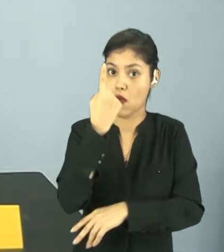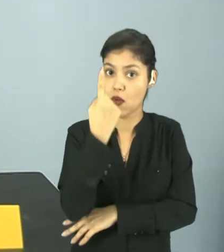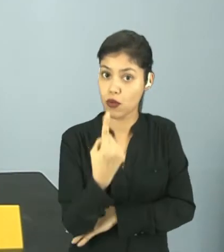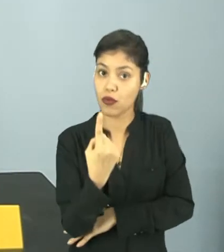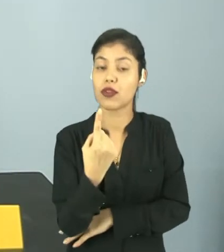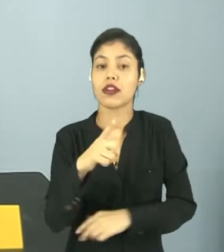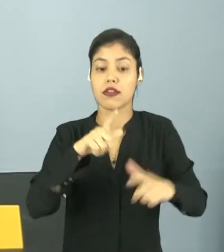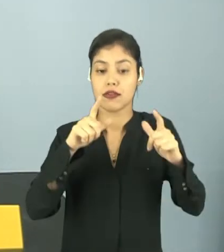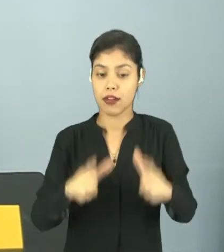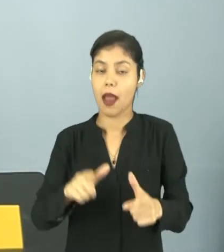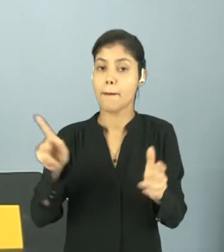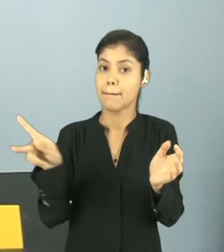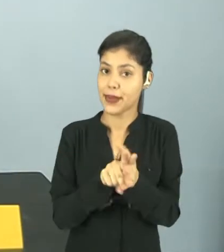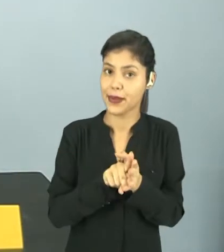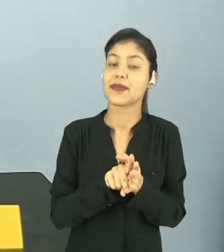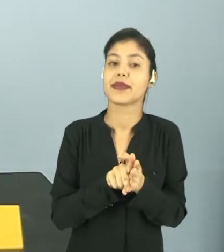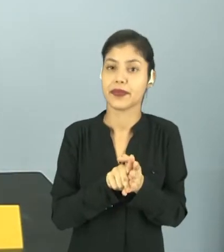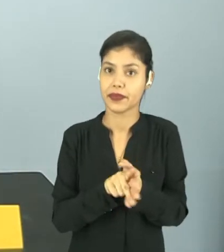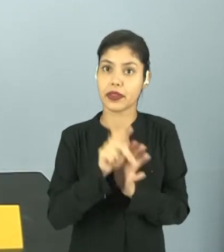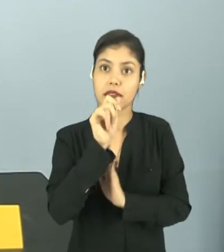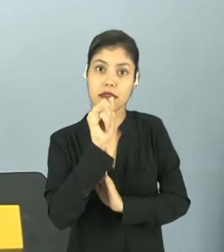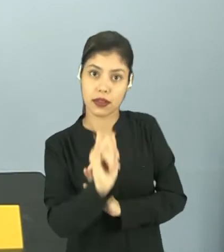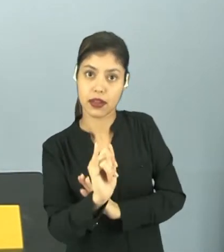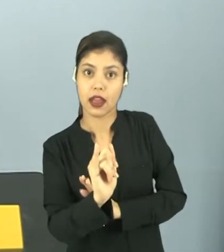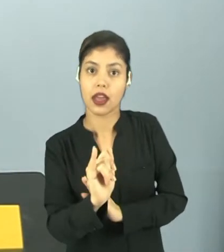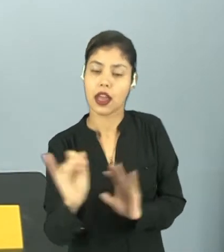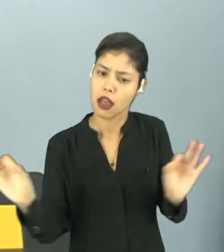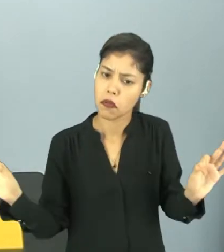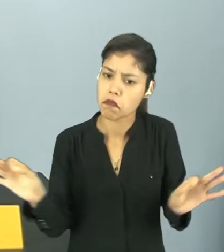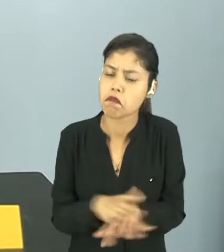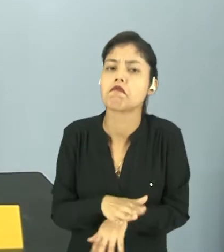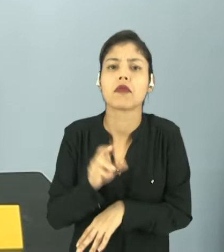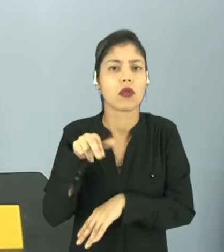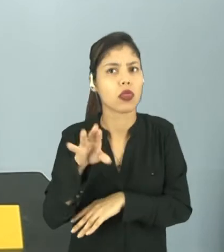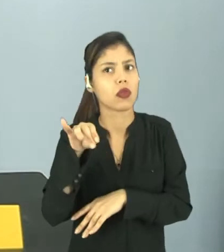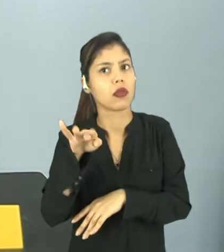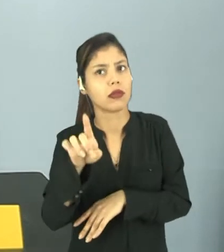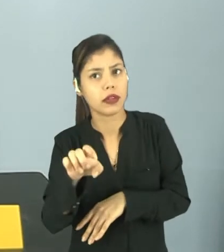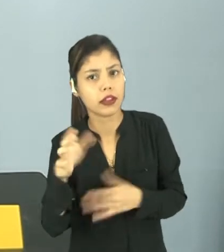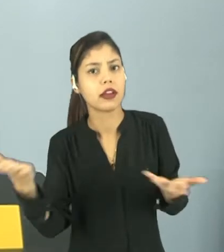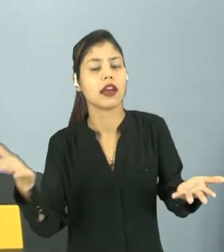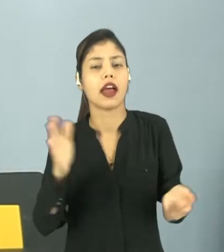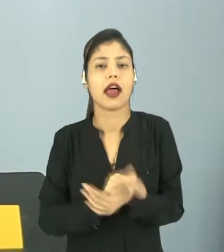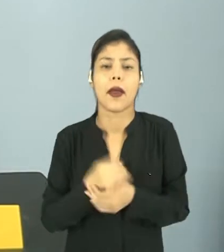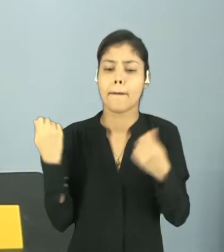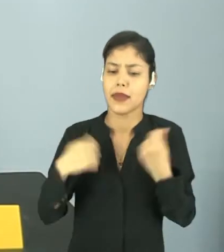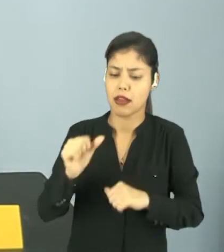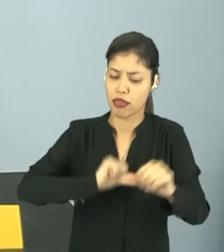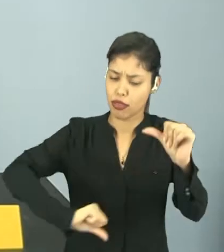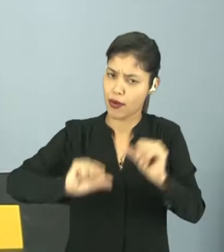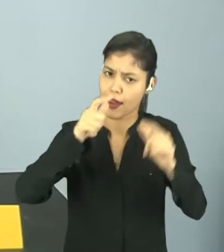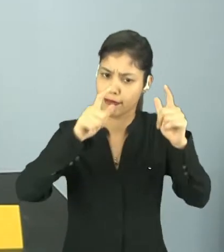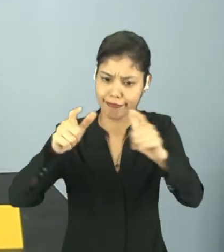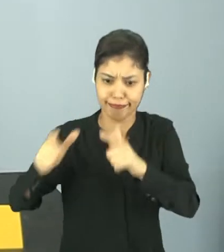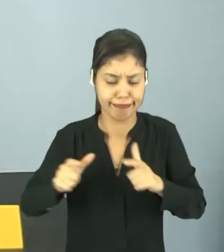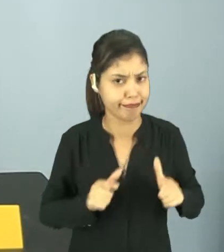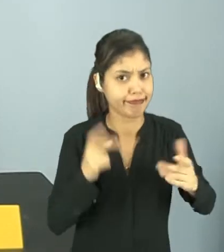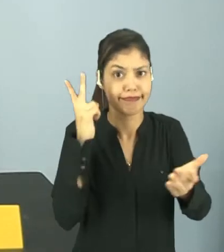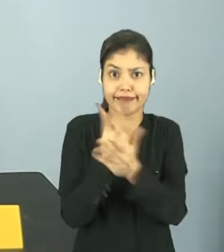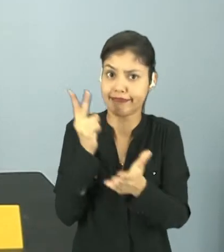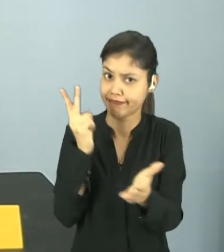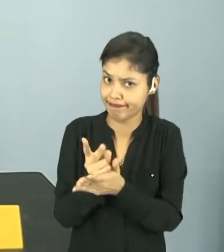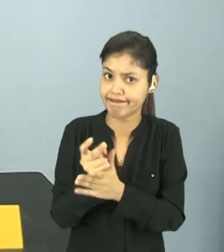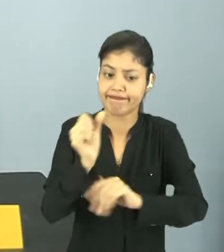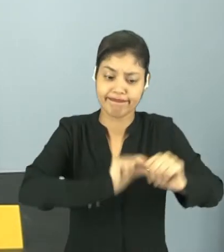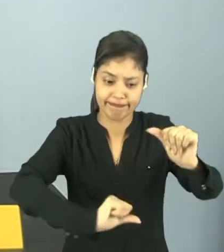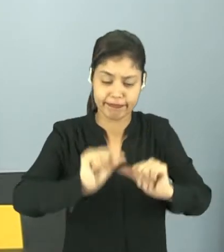lugar fixo. Se eles deixaram de ser nômades, eles pararam de ter aquela necessidade de estar mudando